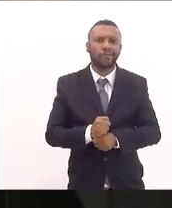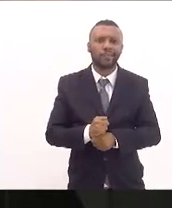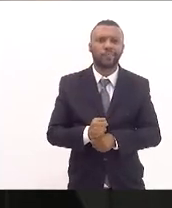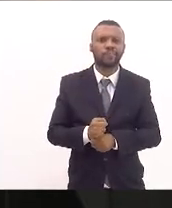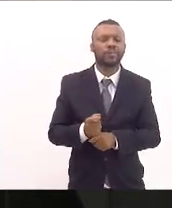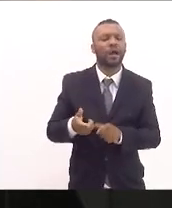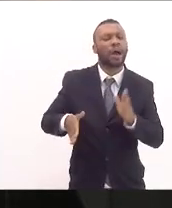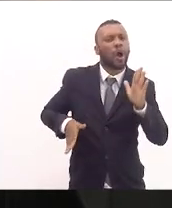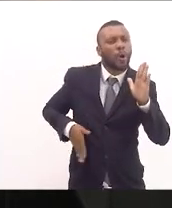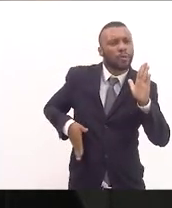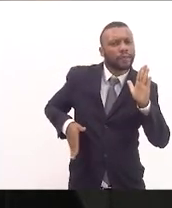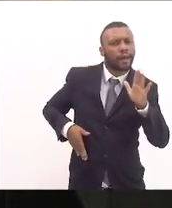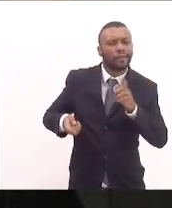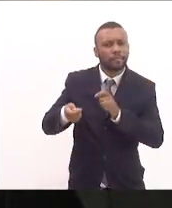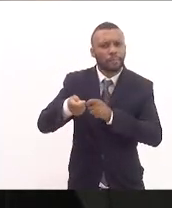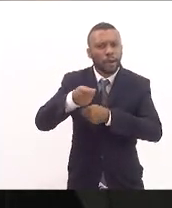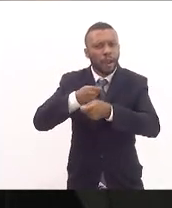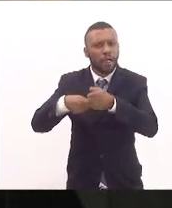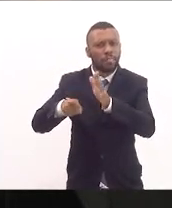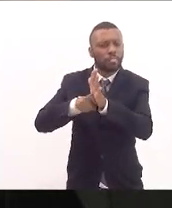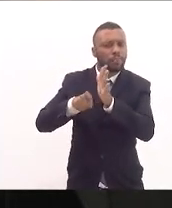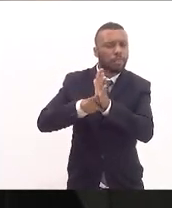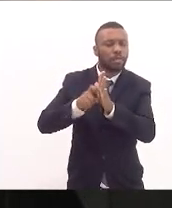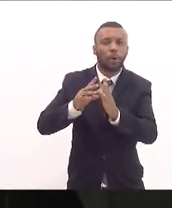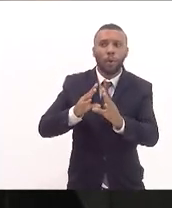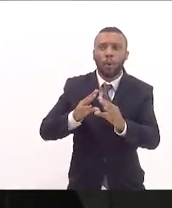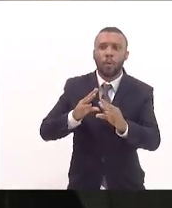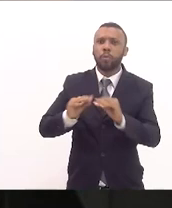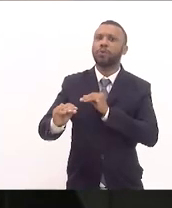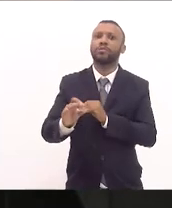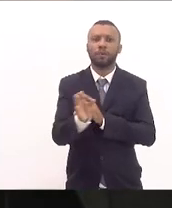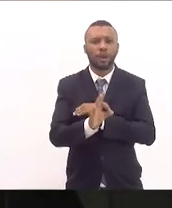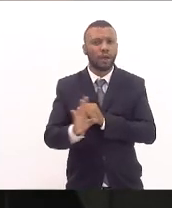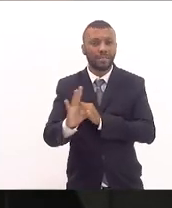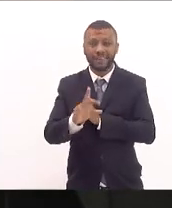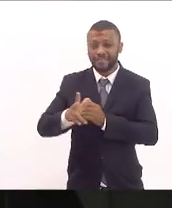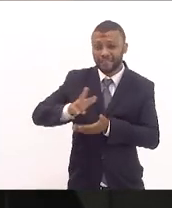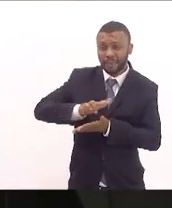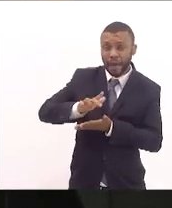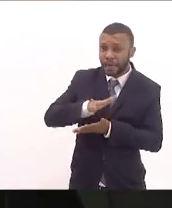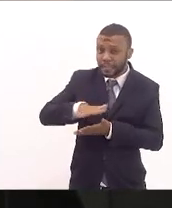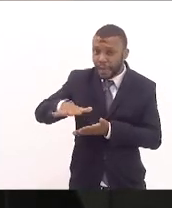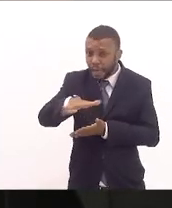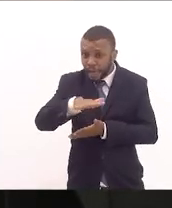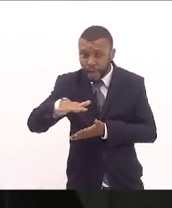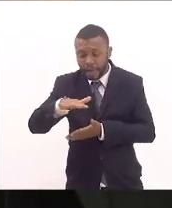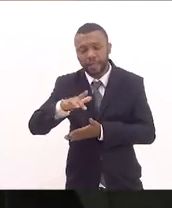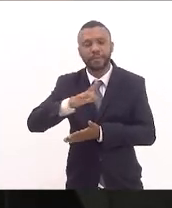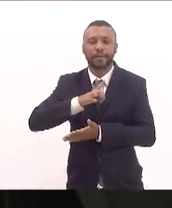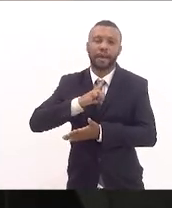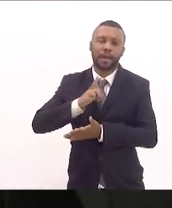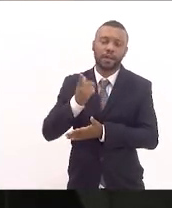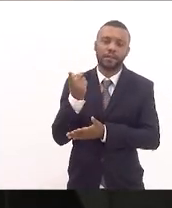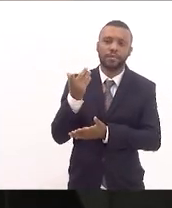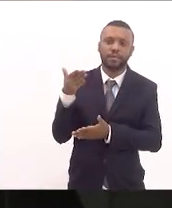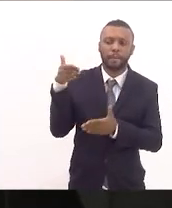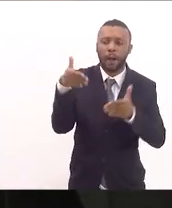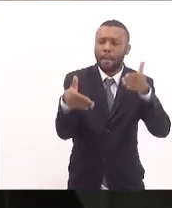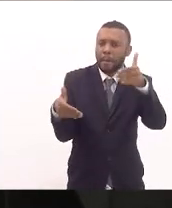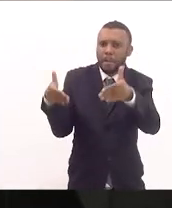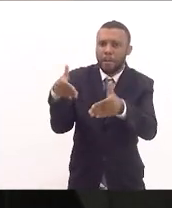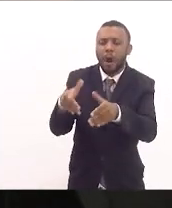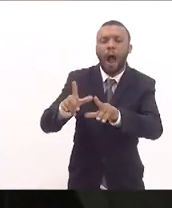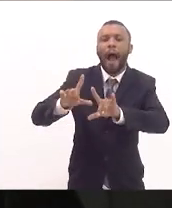narcotráfico não arredou pé e muitas regiões se alisou as